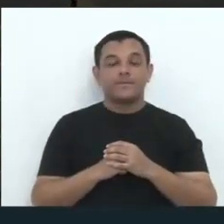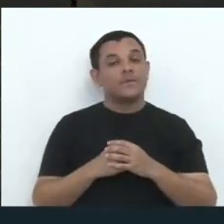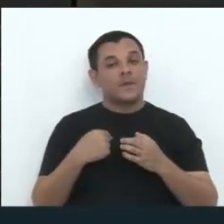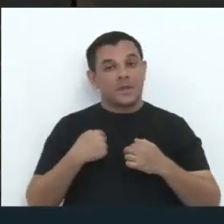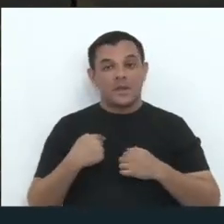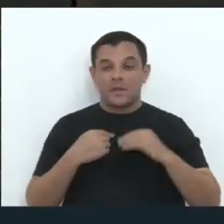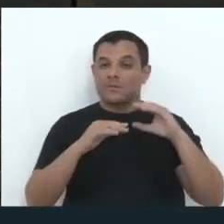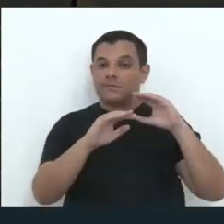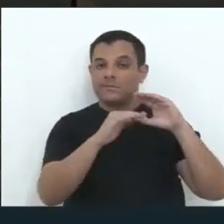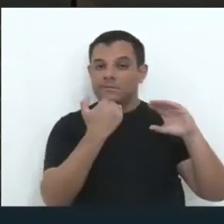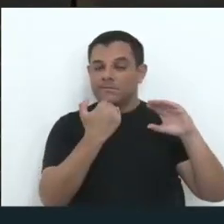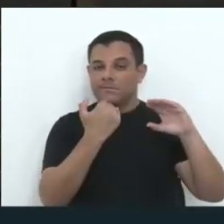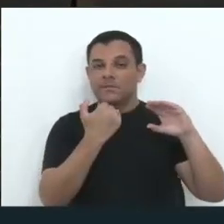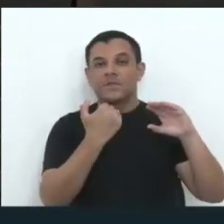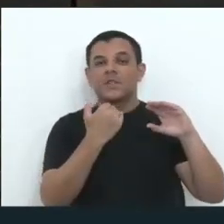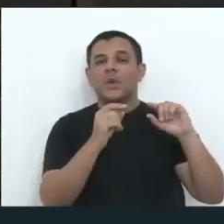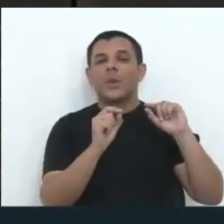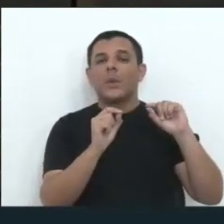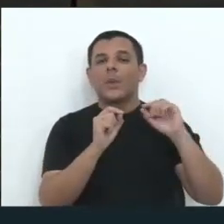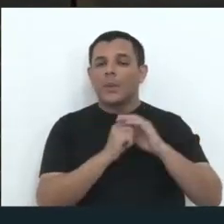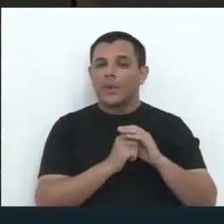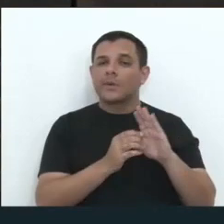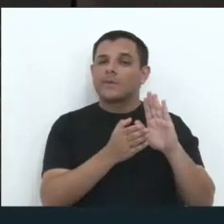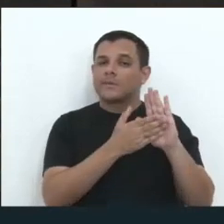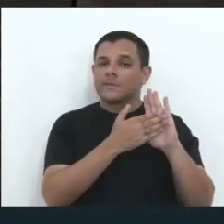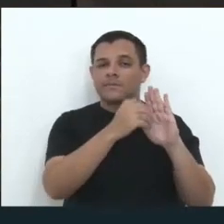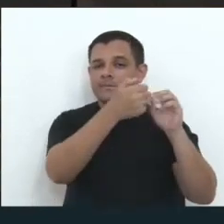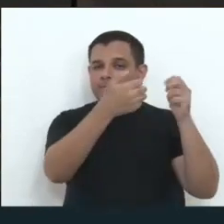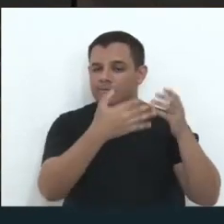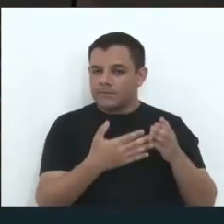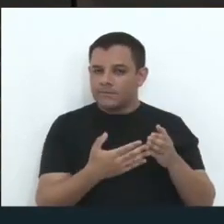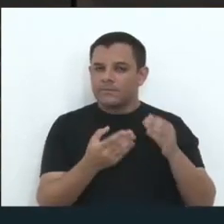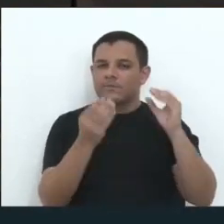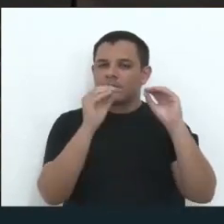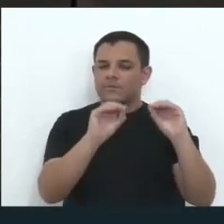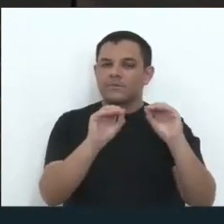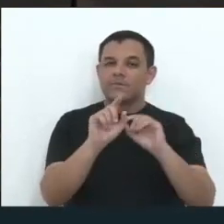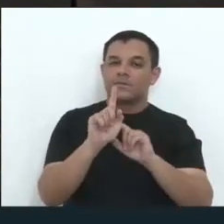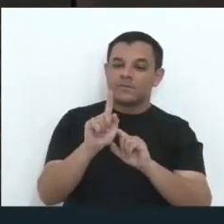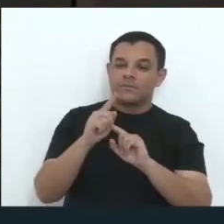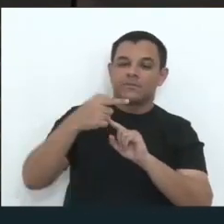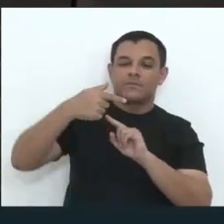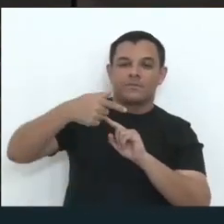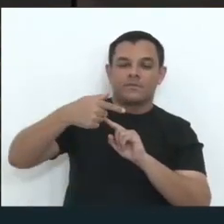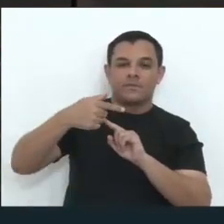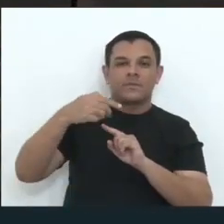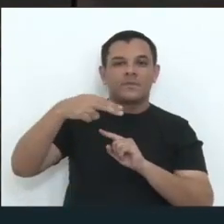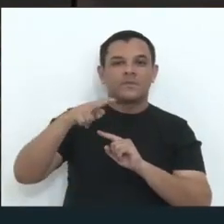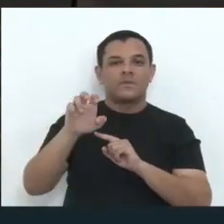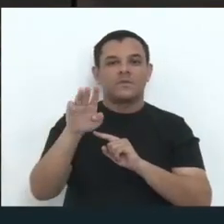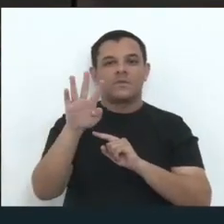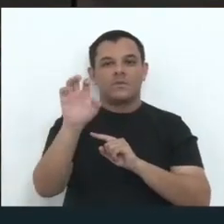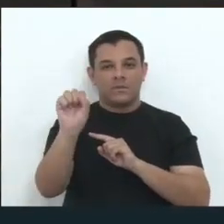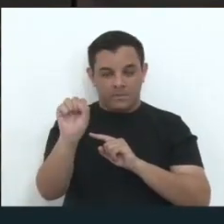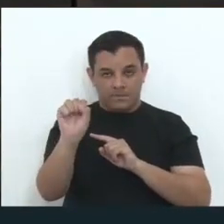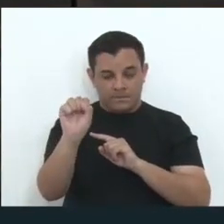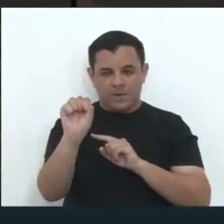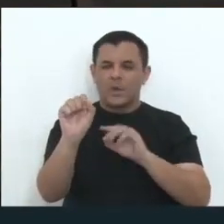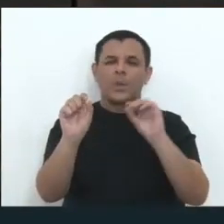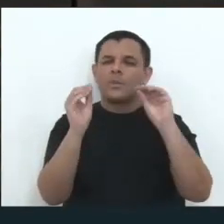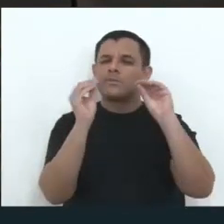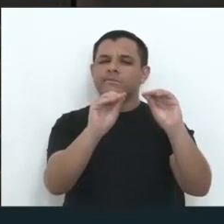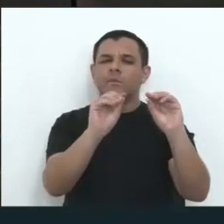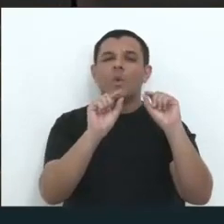recebi, né, uma matéria que foi publicada no G7 News, né, dizendo sobre